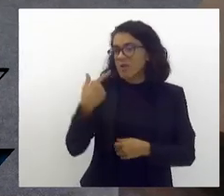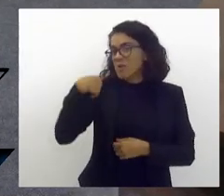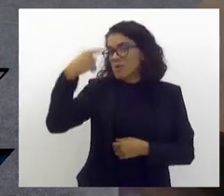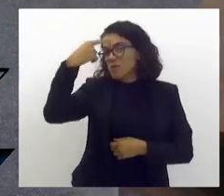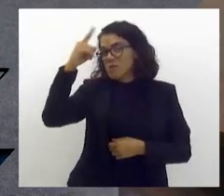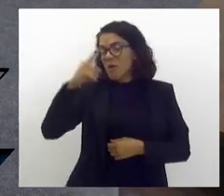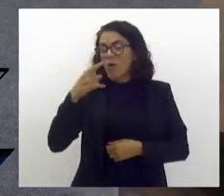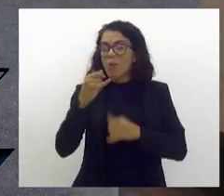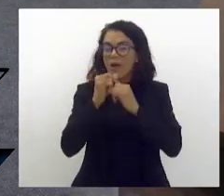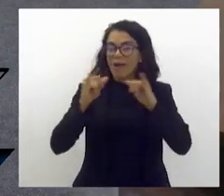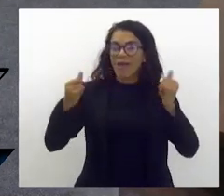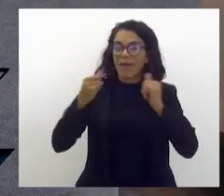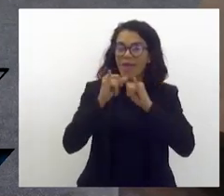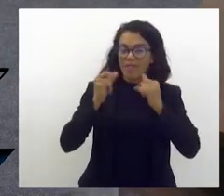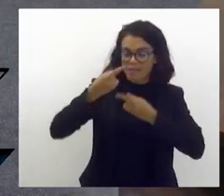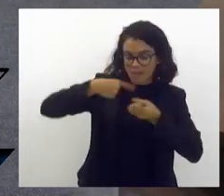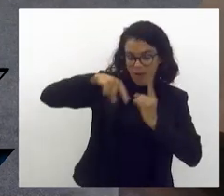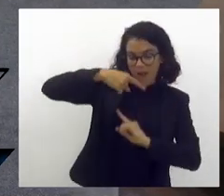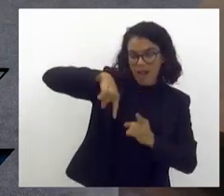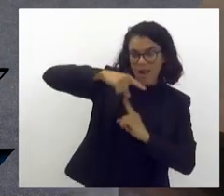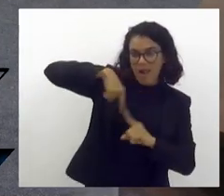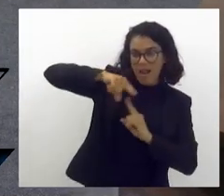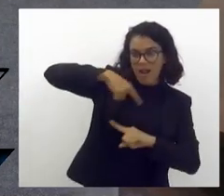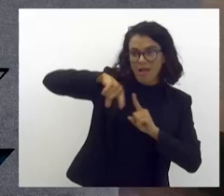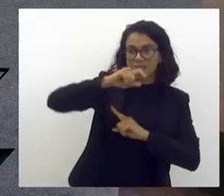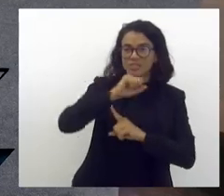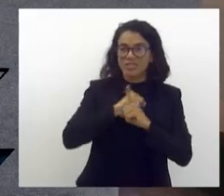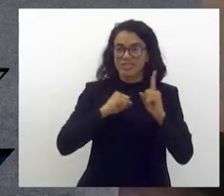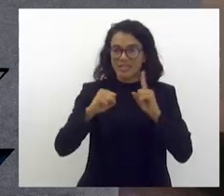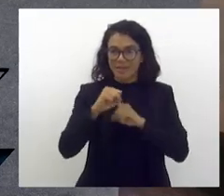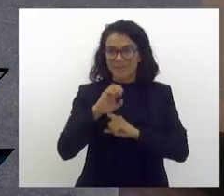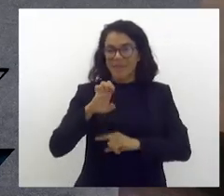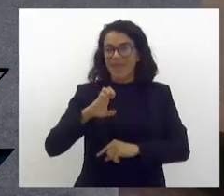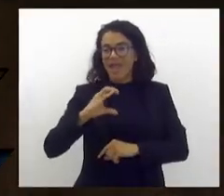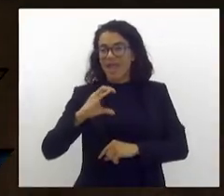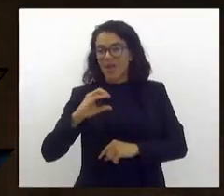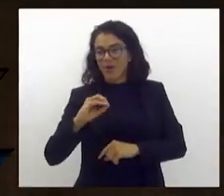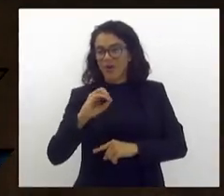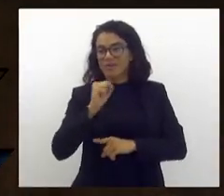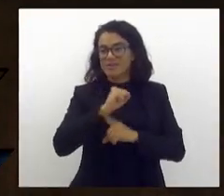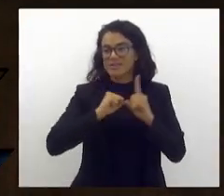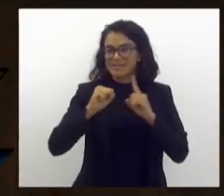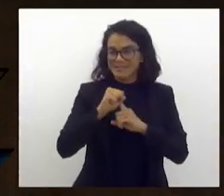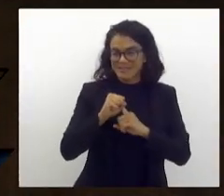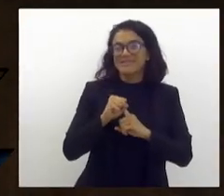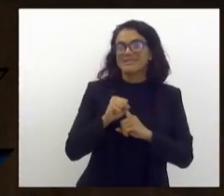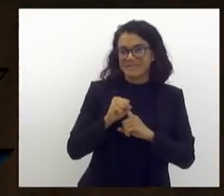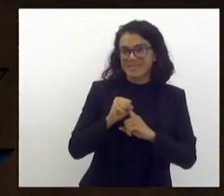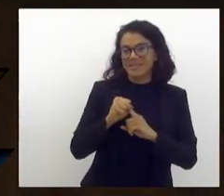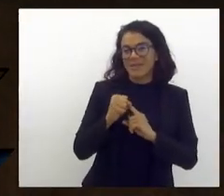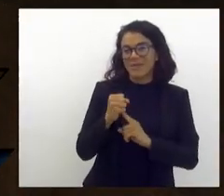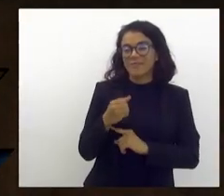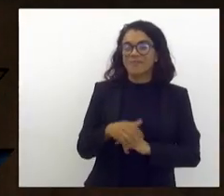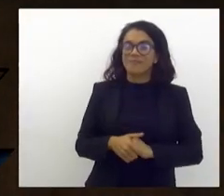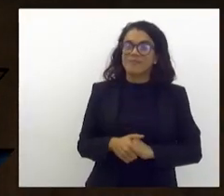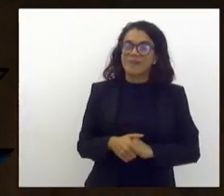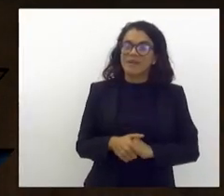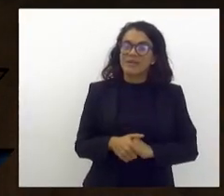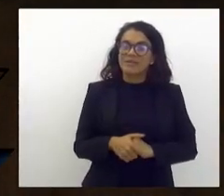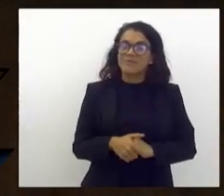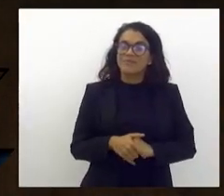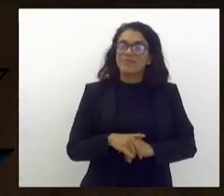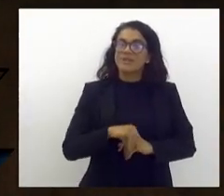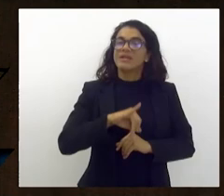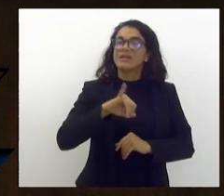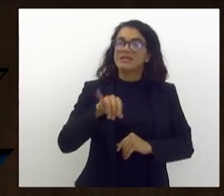tanta energia renovável, socialista, ecossocialista. Não, Jari, é simplesmente tudo de bom. Jari,